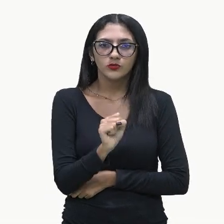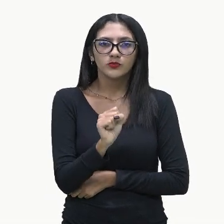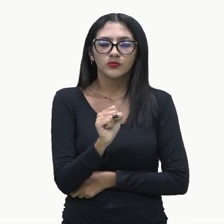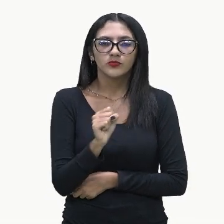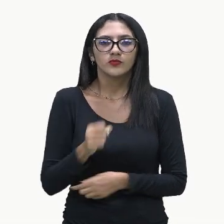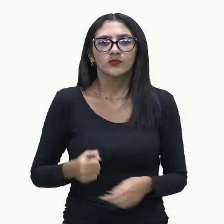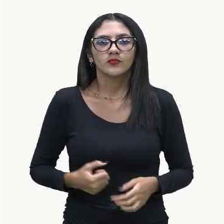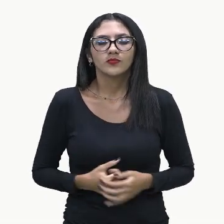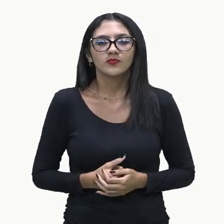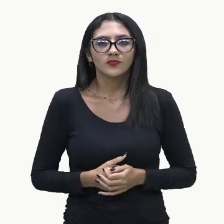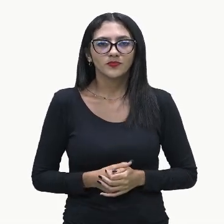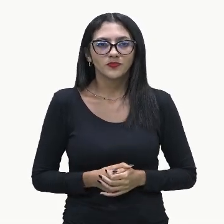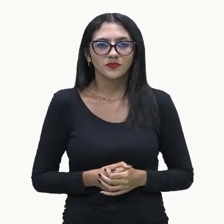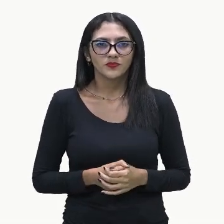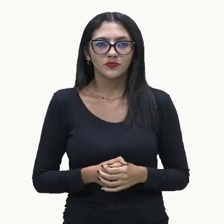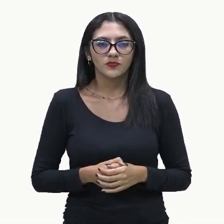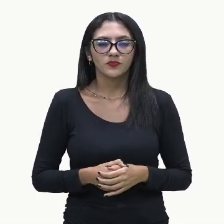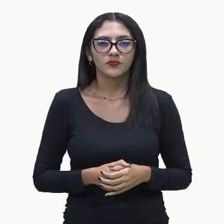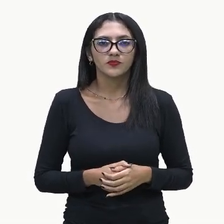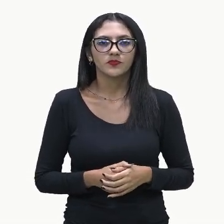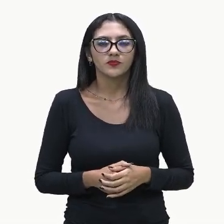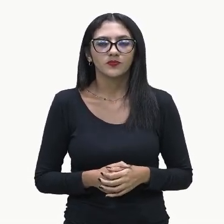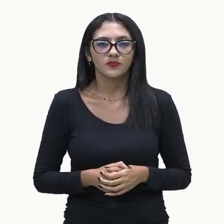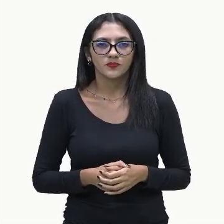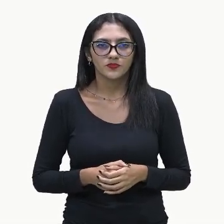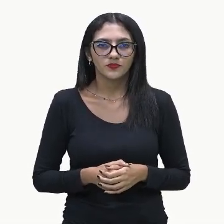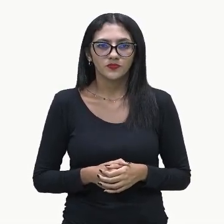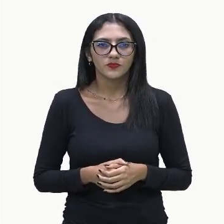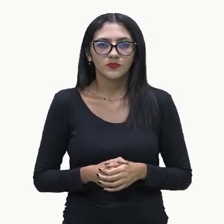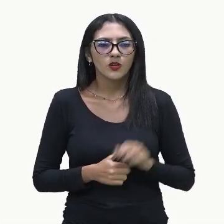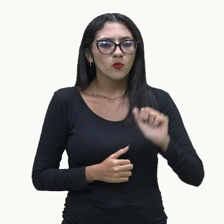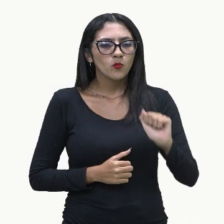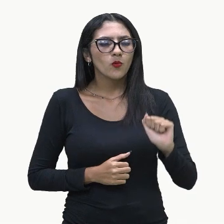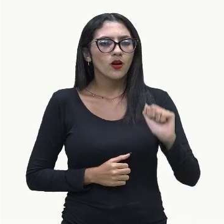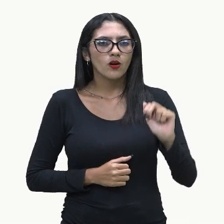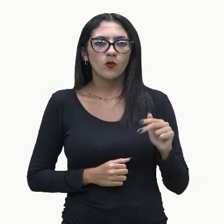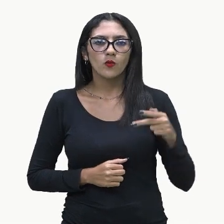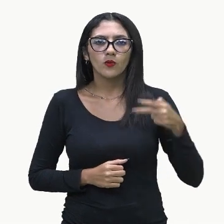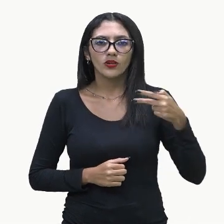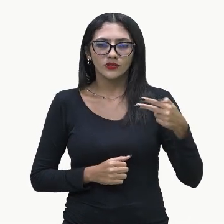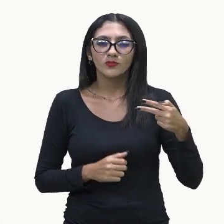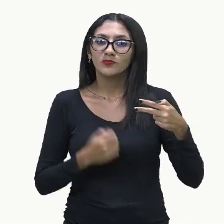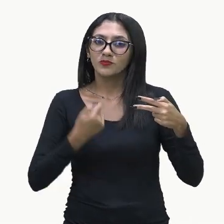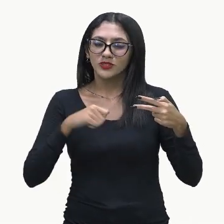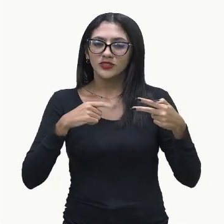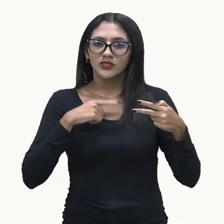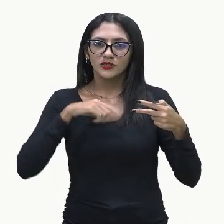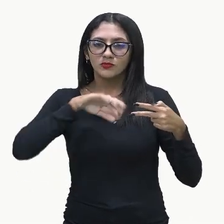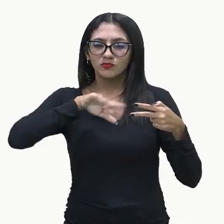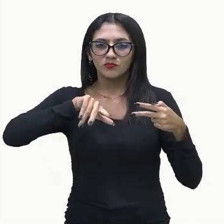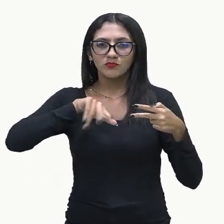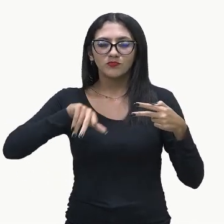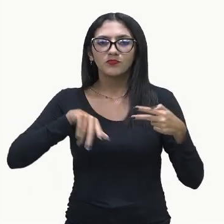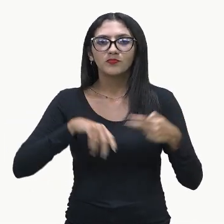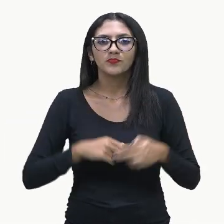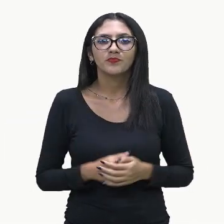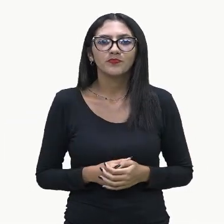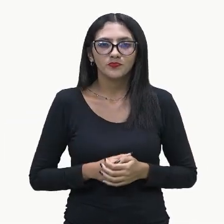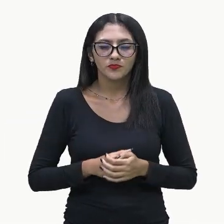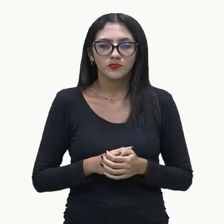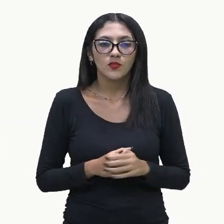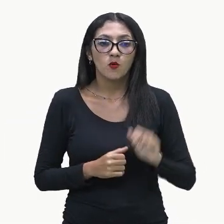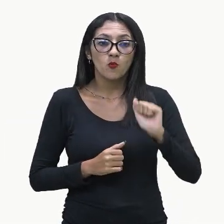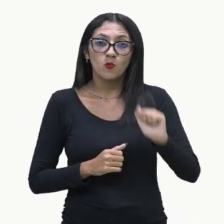28. Tá? E aí o meu A ao quadrado vai ter que sair daqui, porque eu tenho que deixar o meu